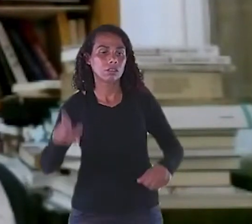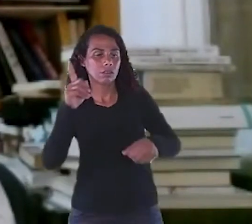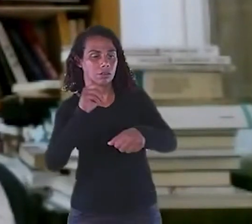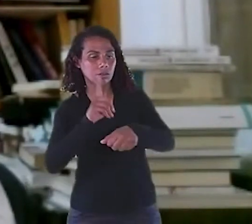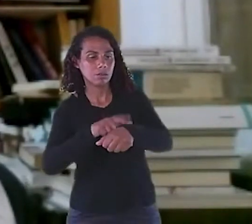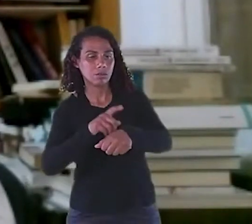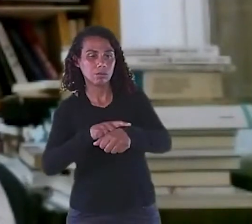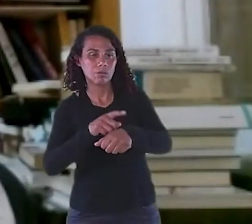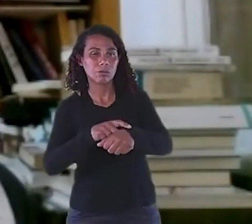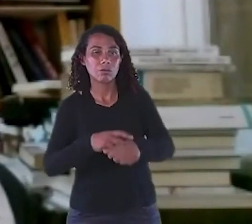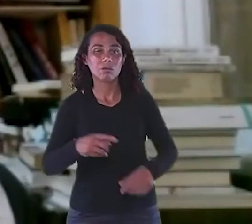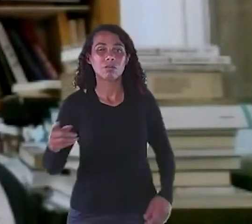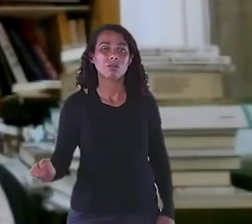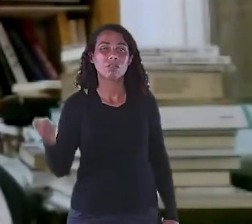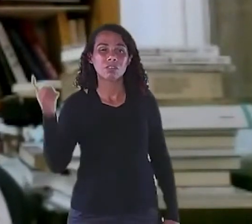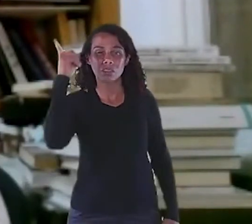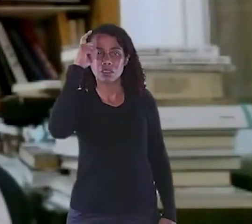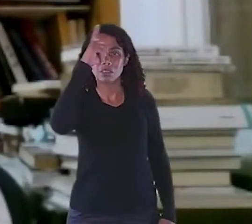Bolsonaro, todas essas coisas,